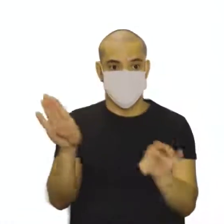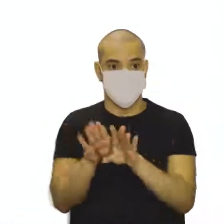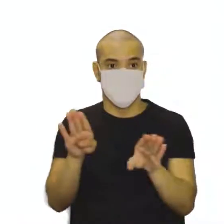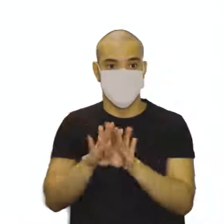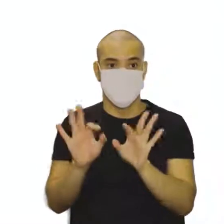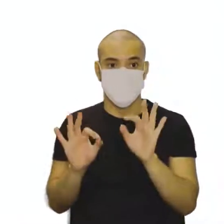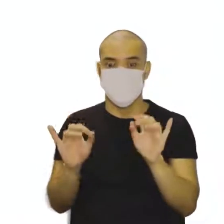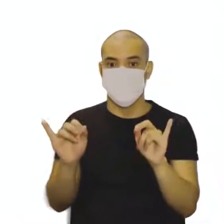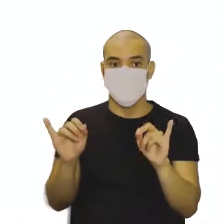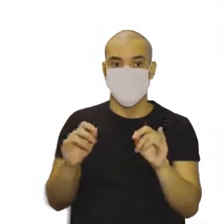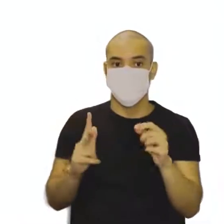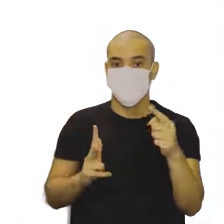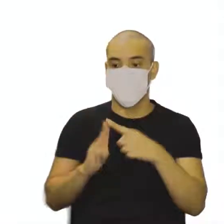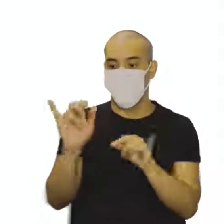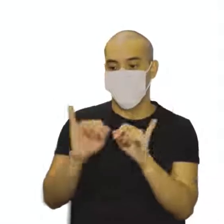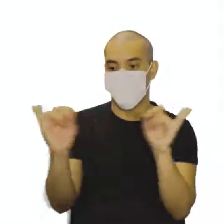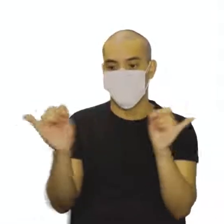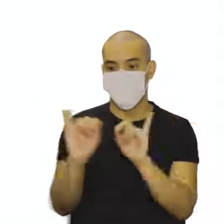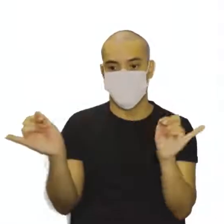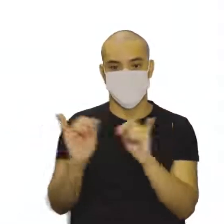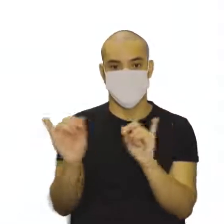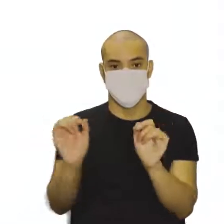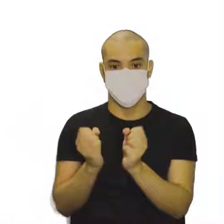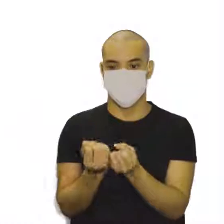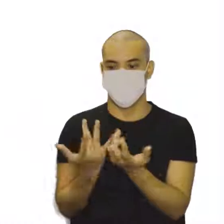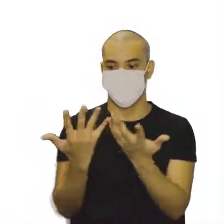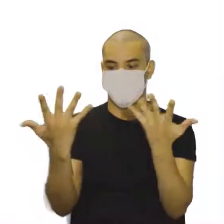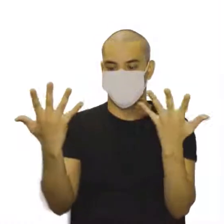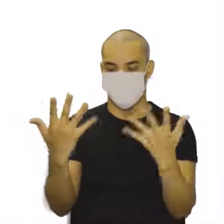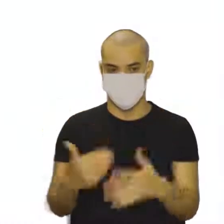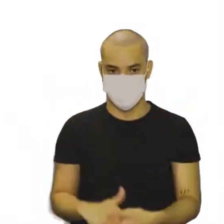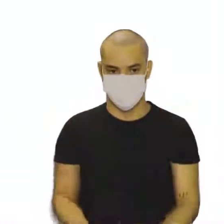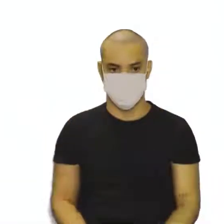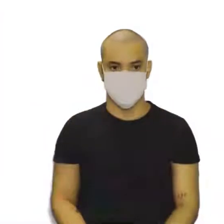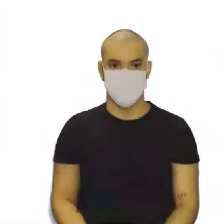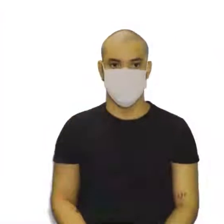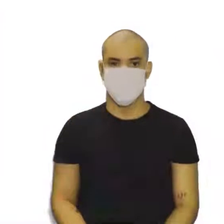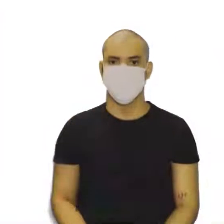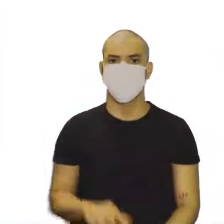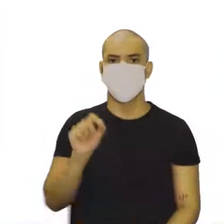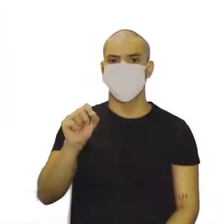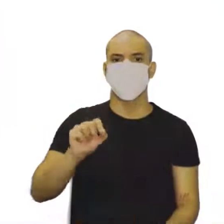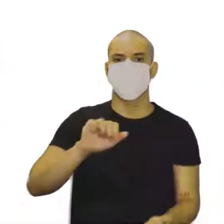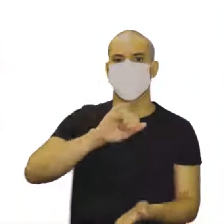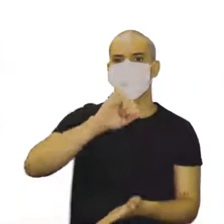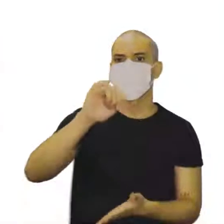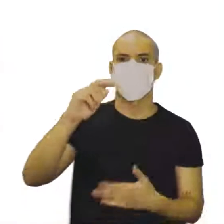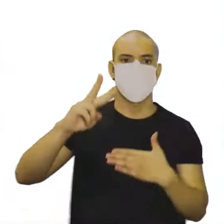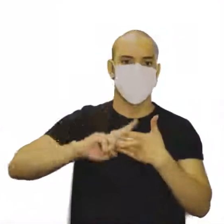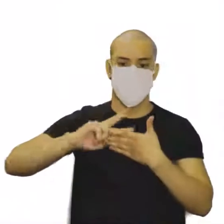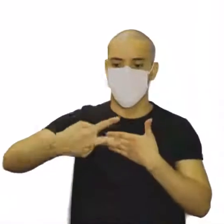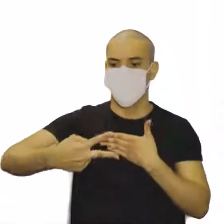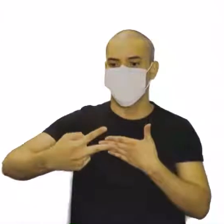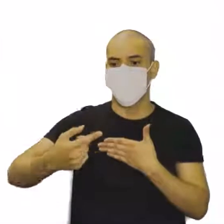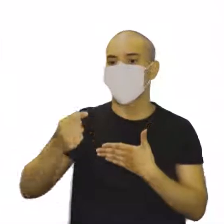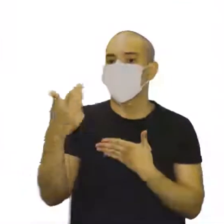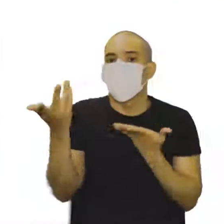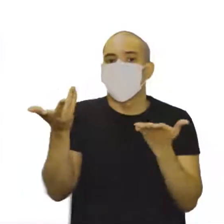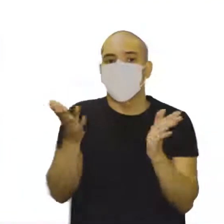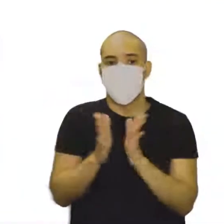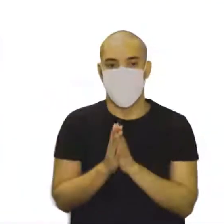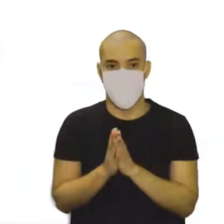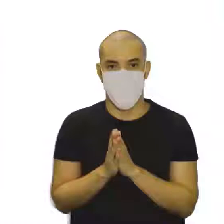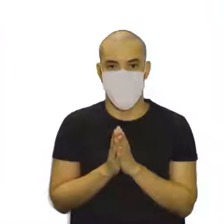danos que são produzidos, ok? E quais são as consequências? Consequências dos curtos